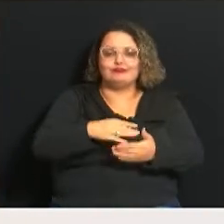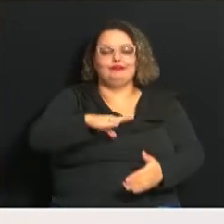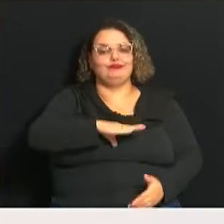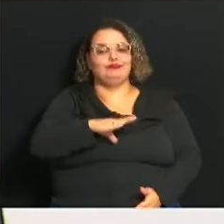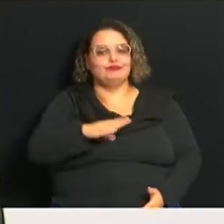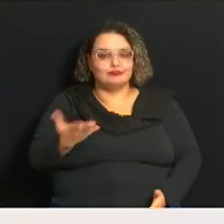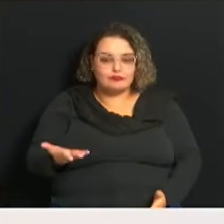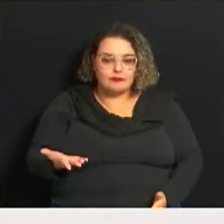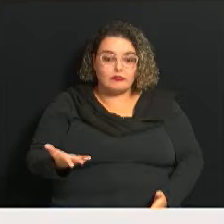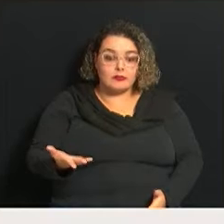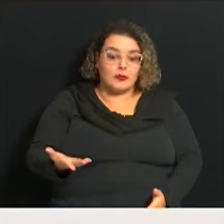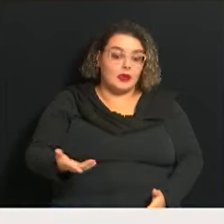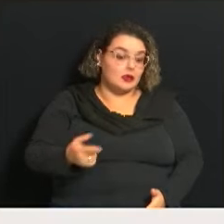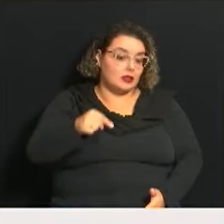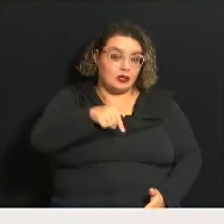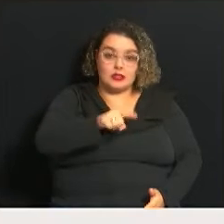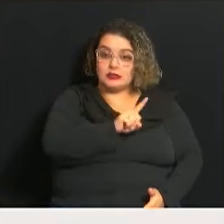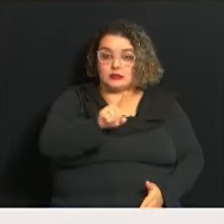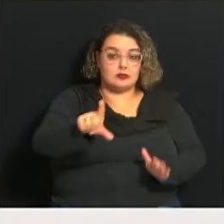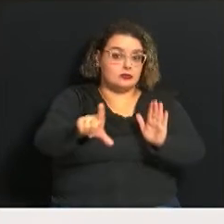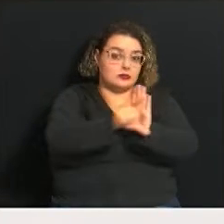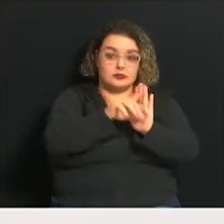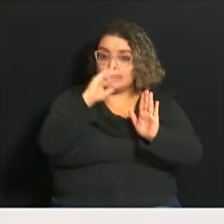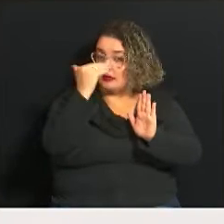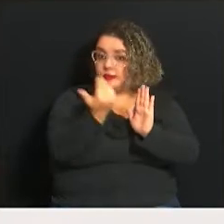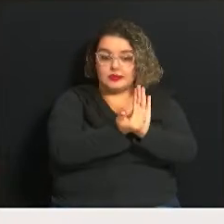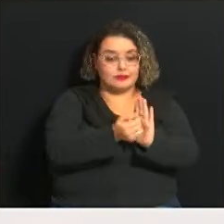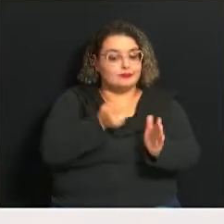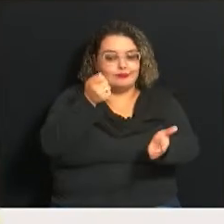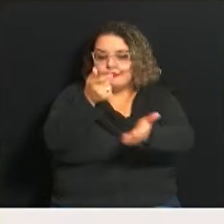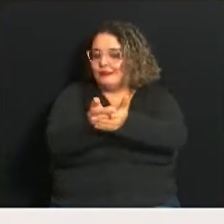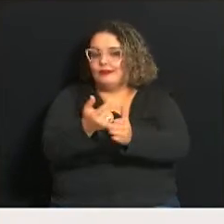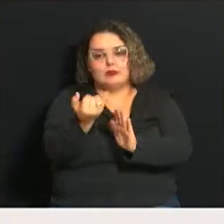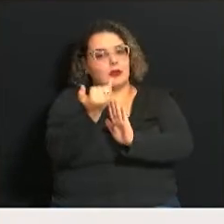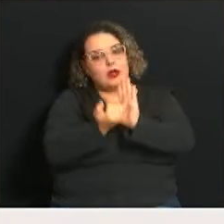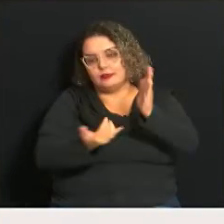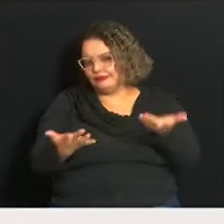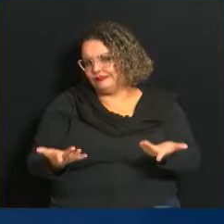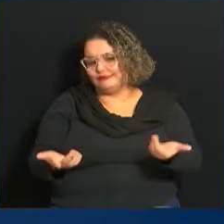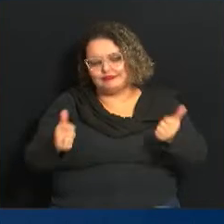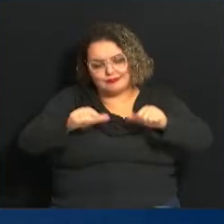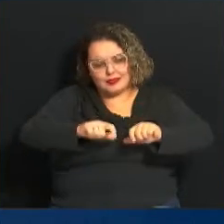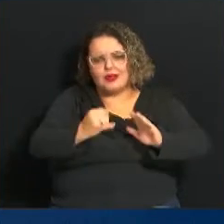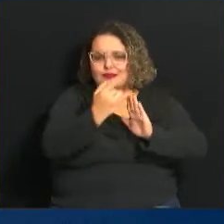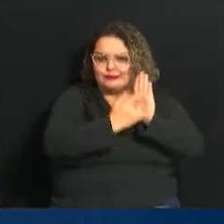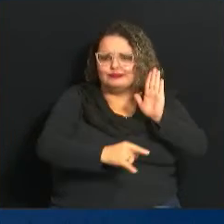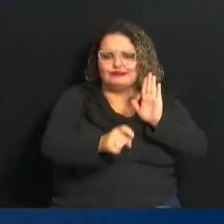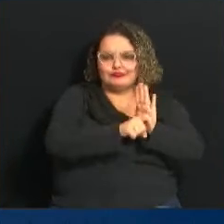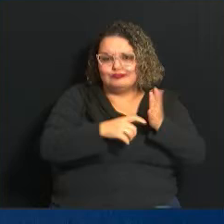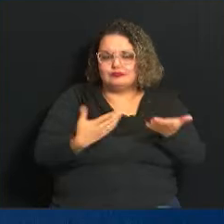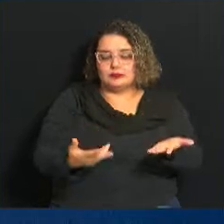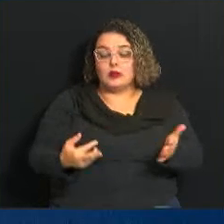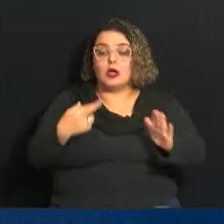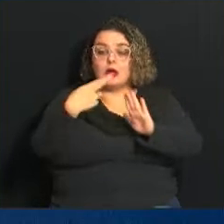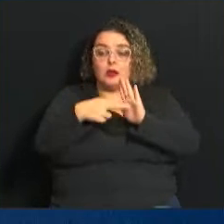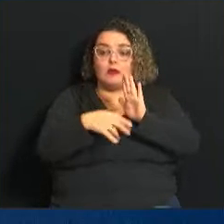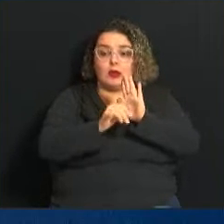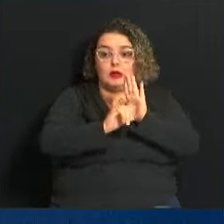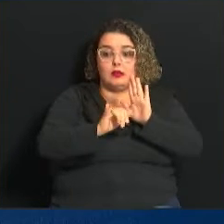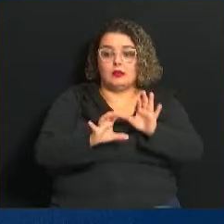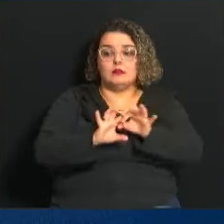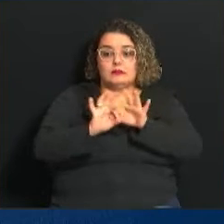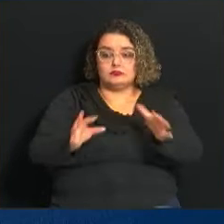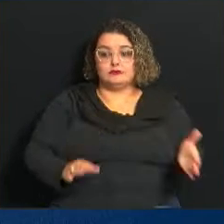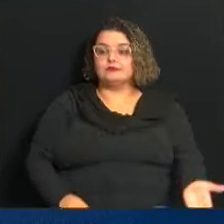cidadão ilegal não paga impostos. Então, é muito danoso o excesso de burocracia. O relatório completo está disponível